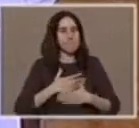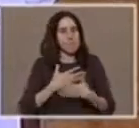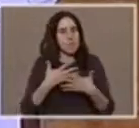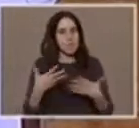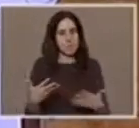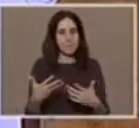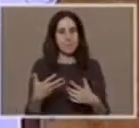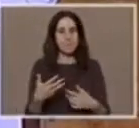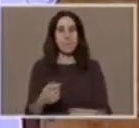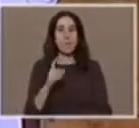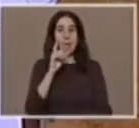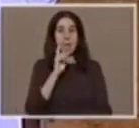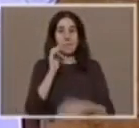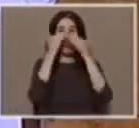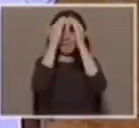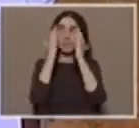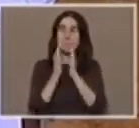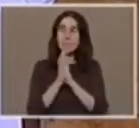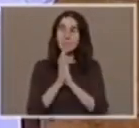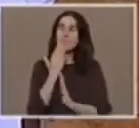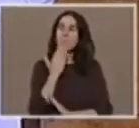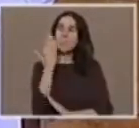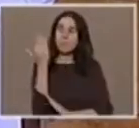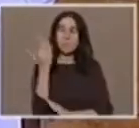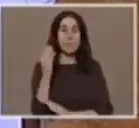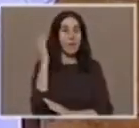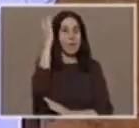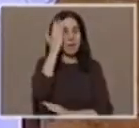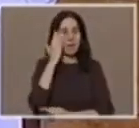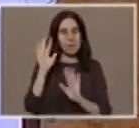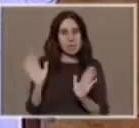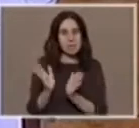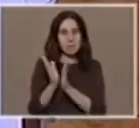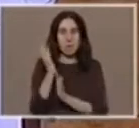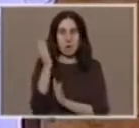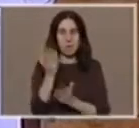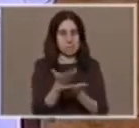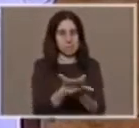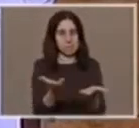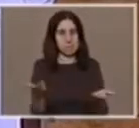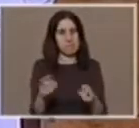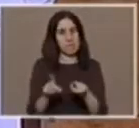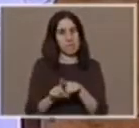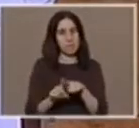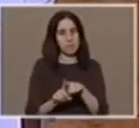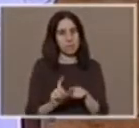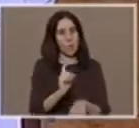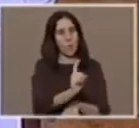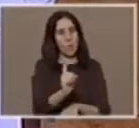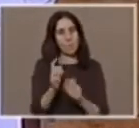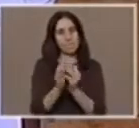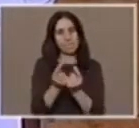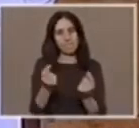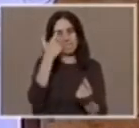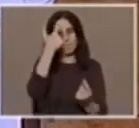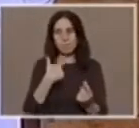culpa, peço à Virgem Maria, aos anjos e aos santos e a vós, irmãos, que rogueis por mim a